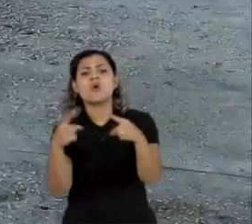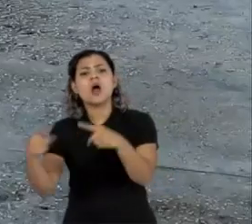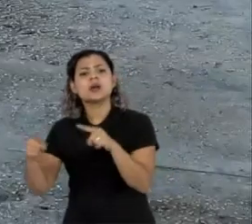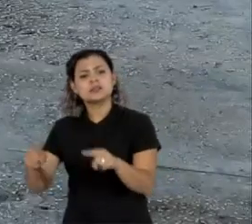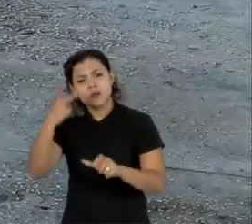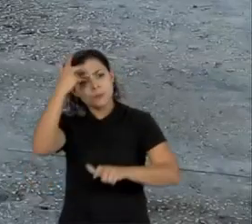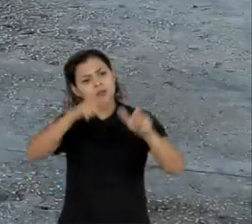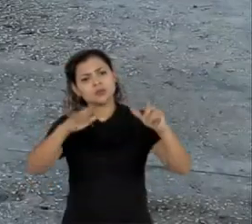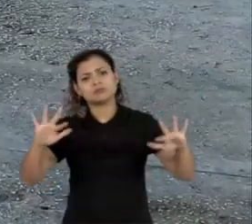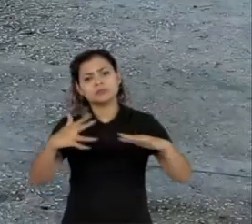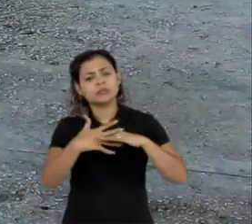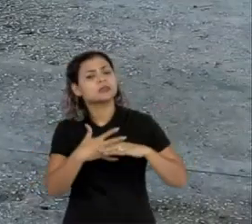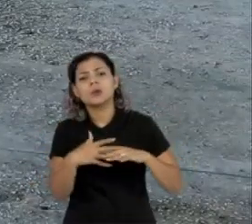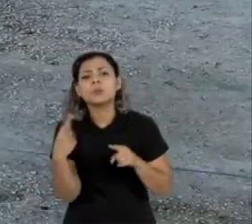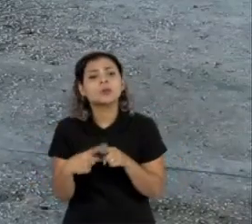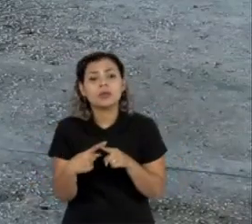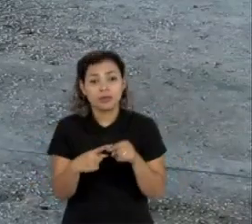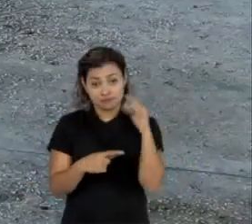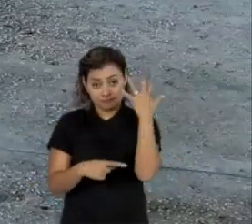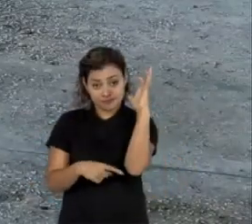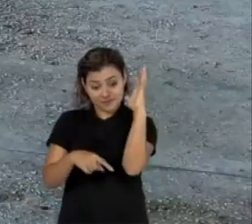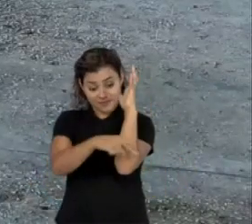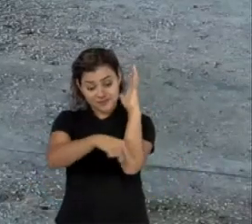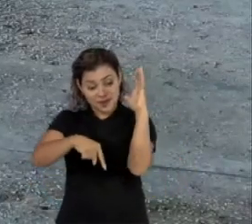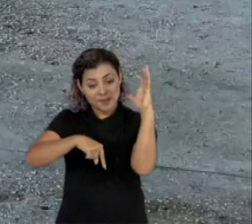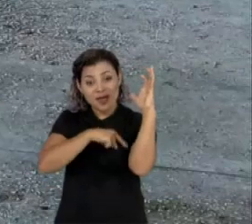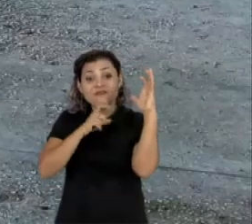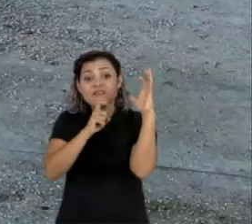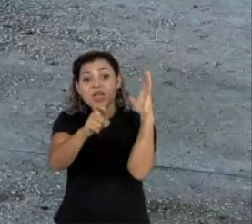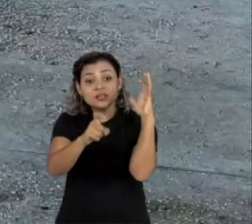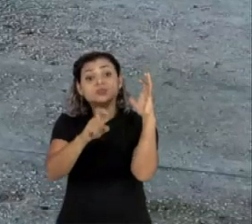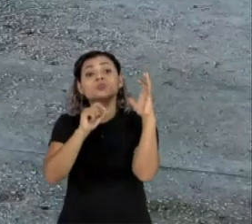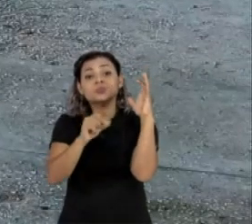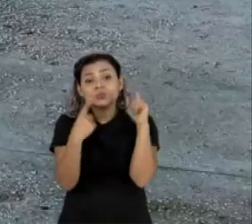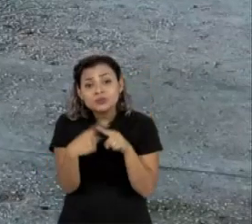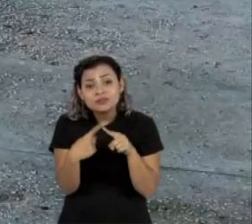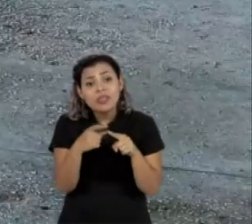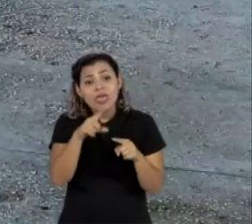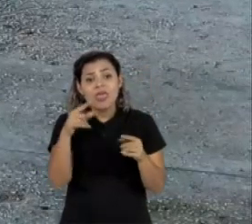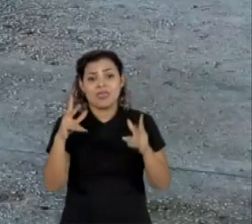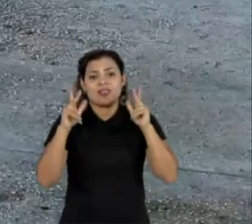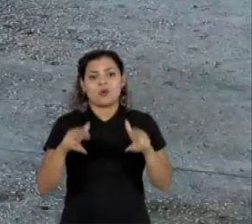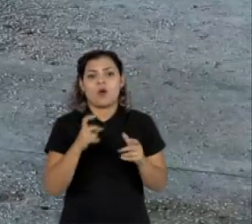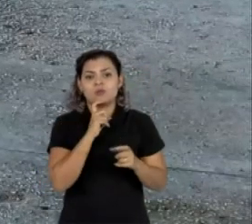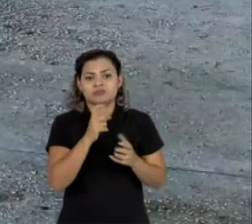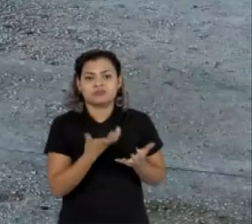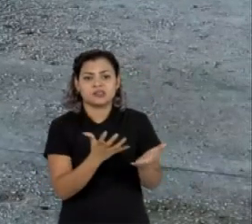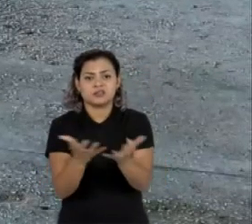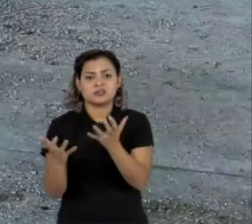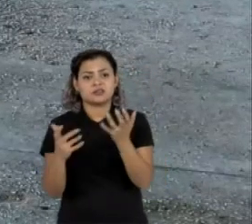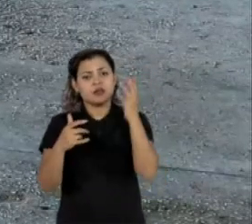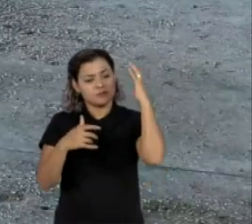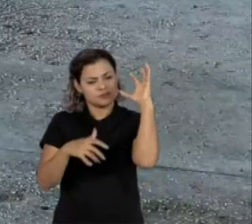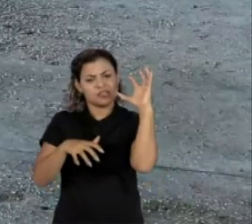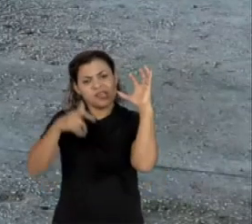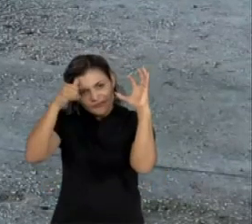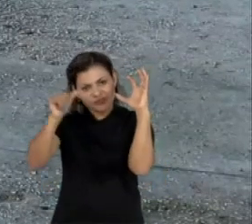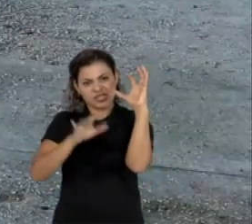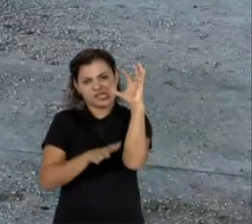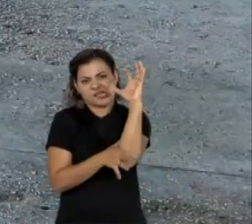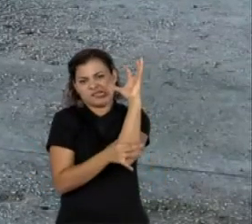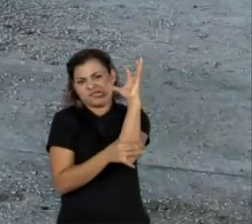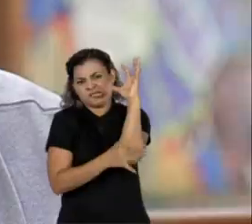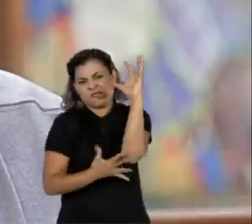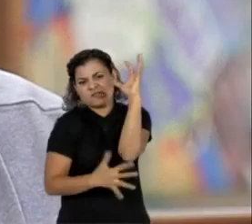aos cidadãos. Pinta um canteiro virtual em torno dos troncos oprimidos pelas calçadas.